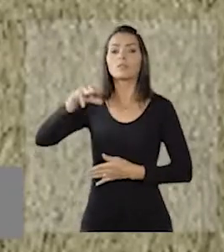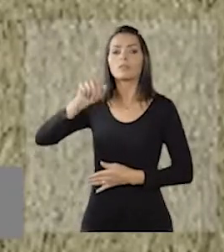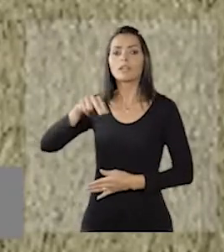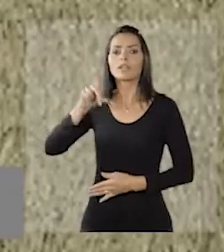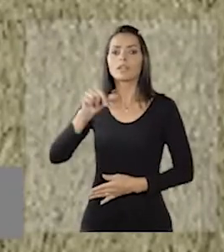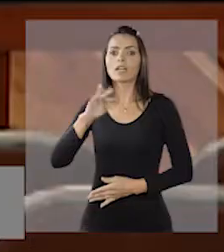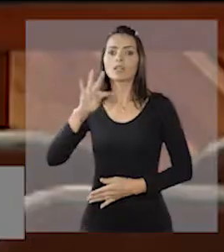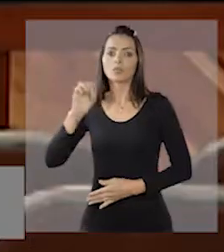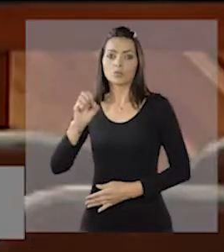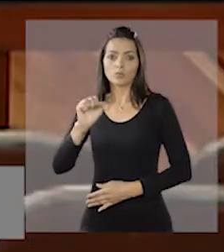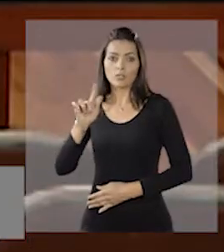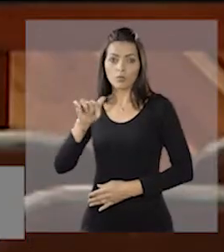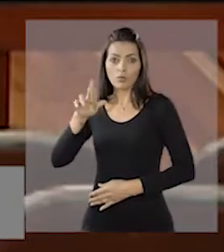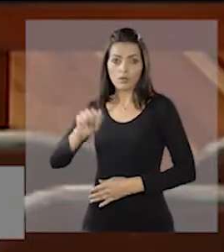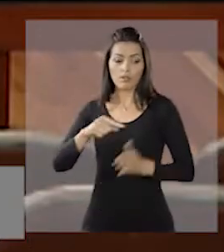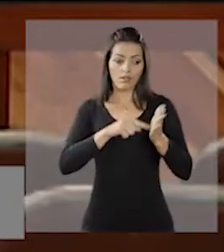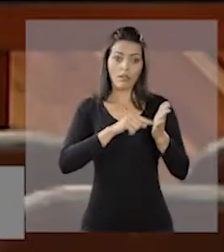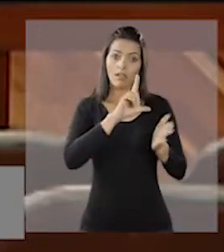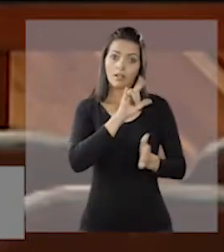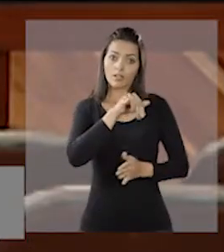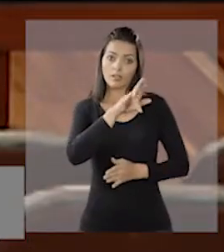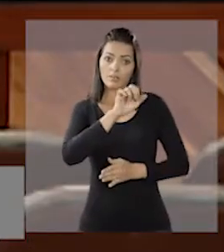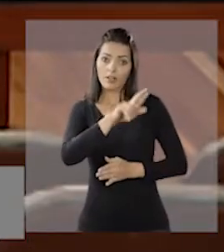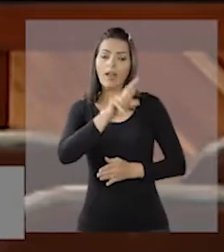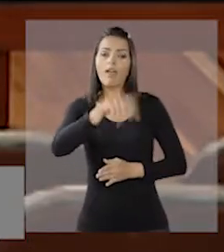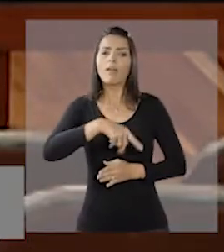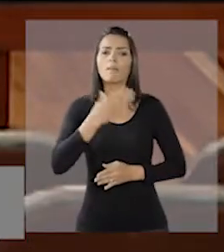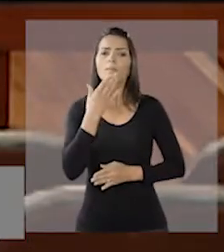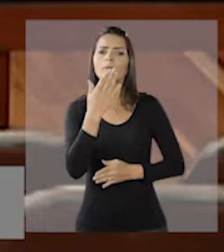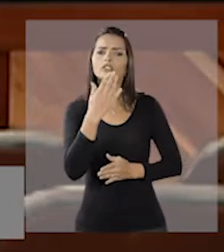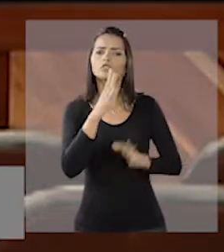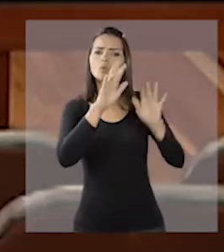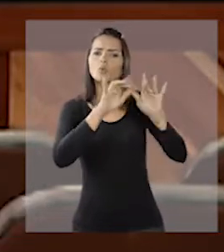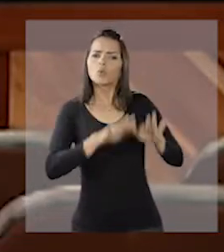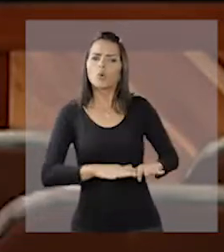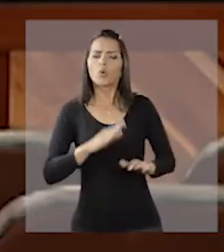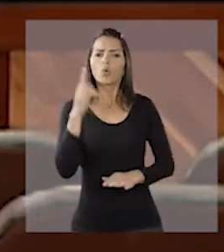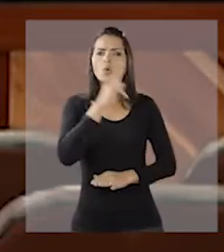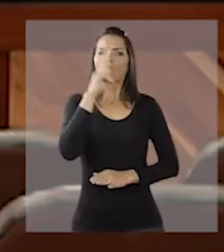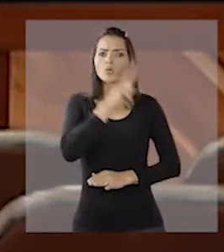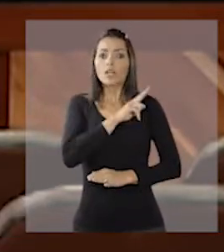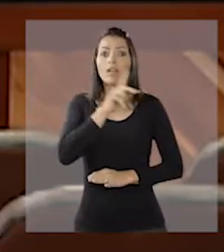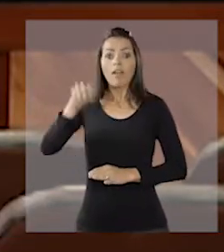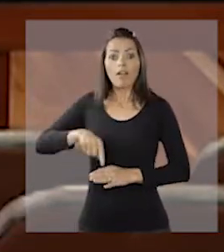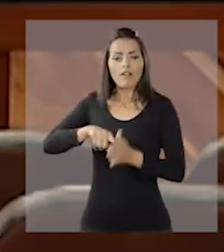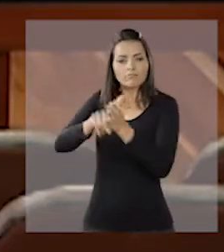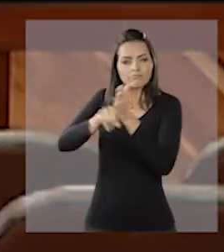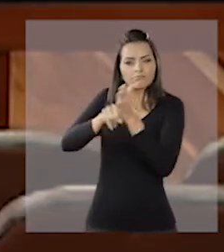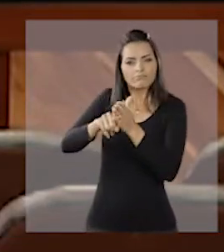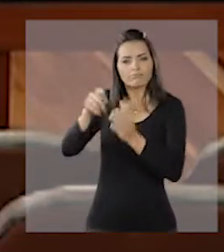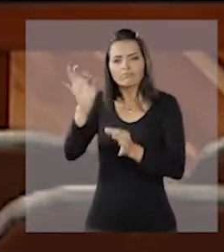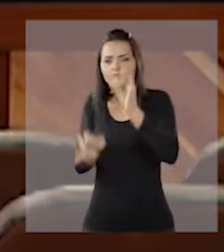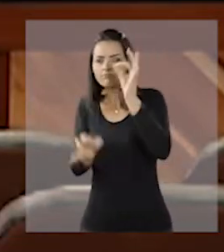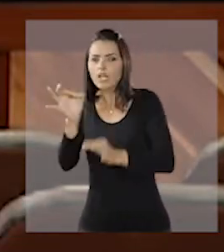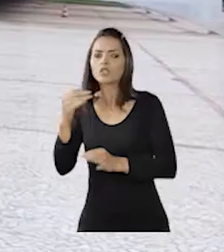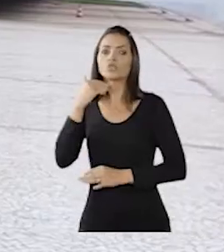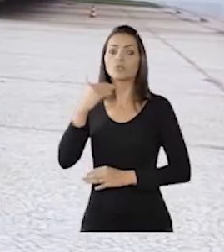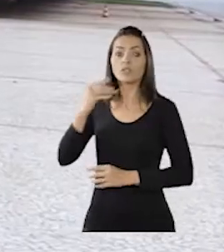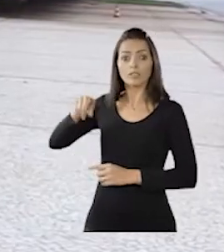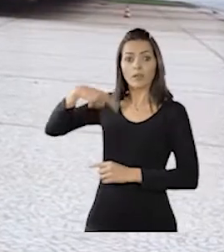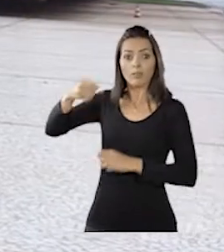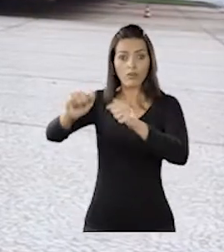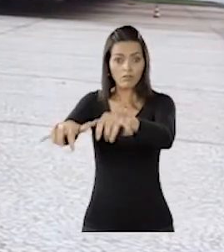de segurança. A liminar é um pedido de urgência dentro do processo que tem sua análise imediata por um juiz